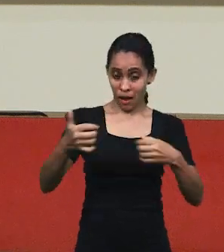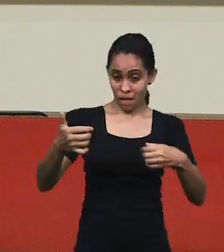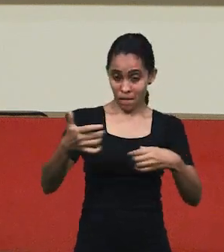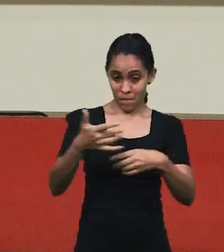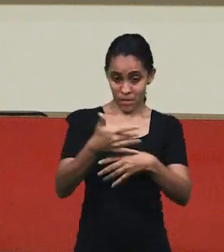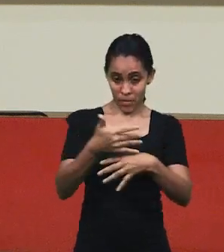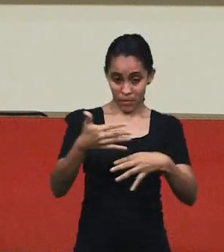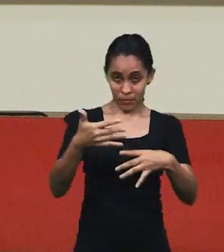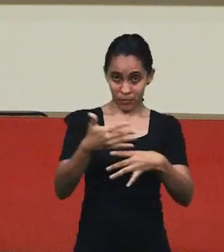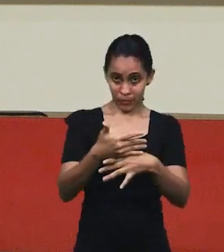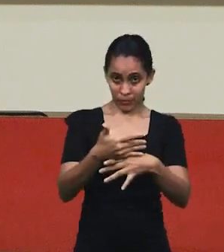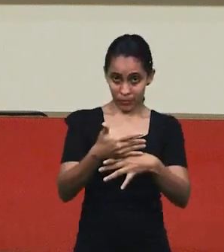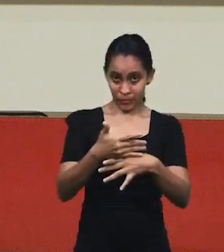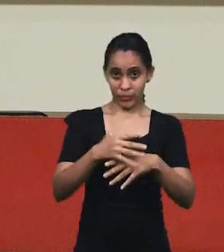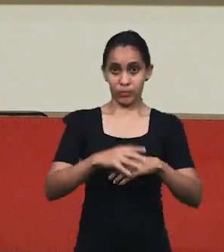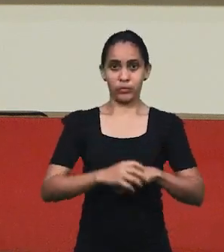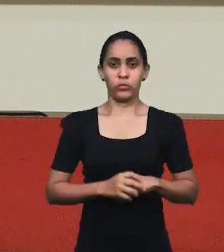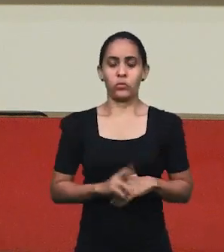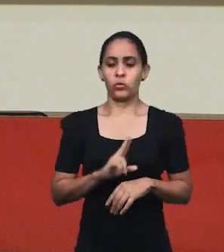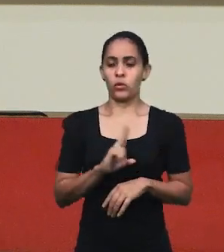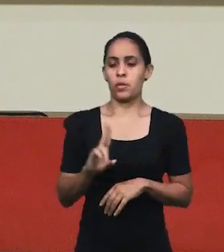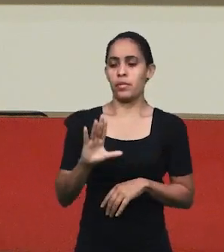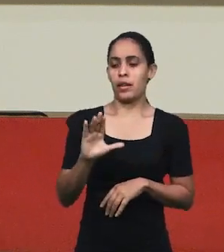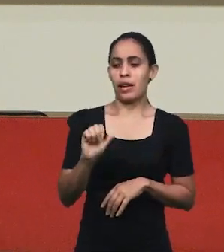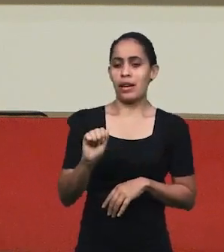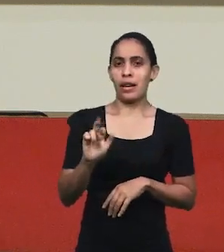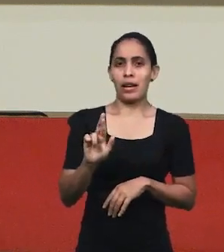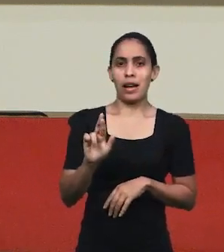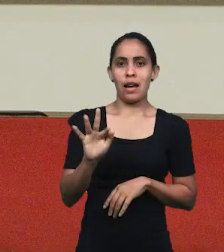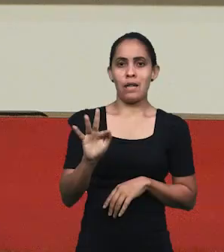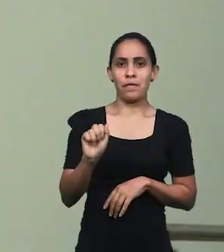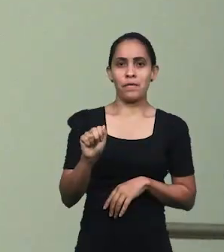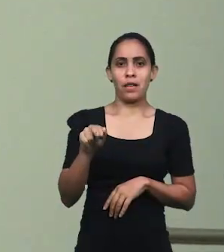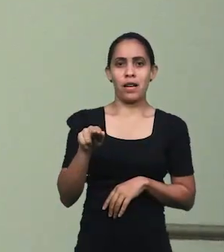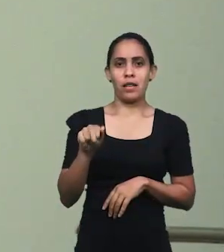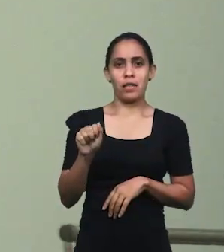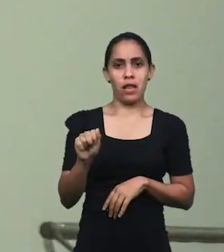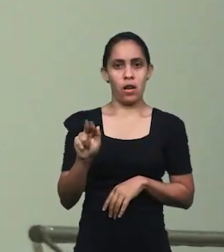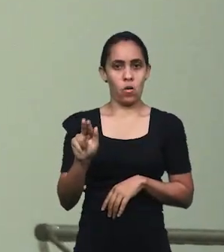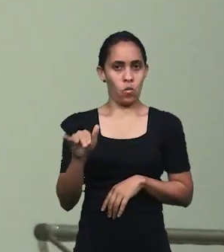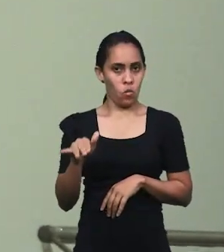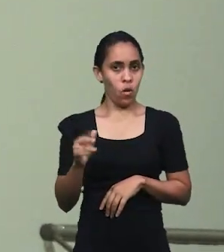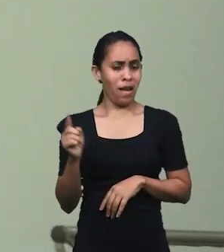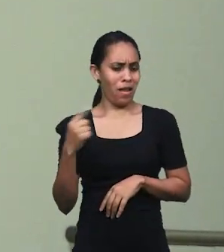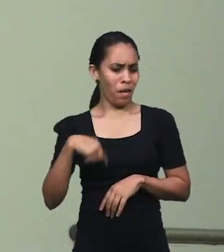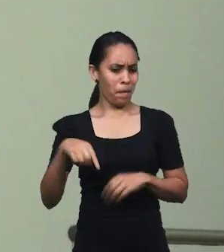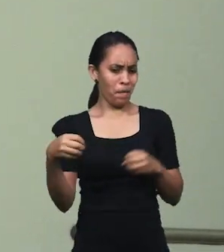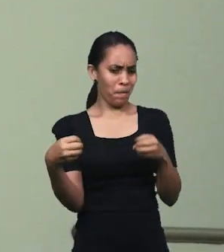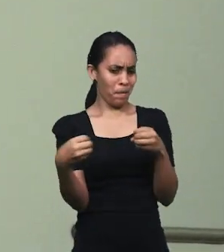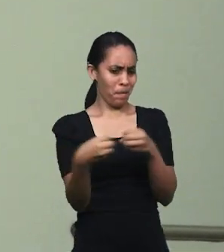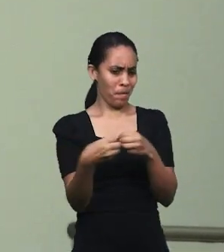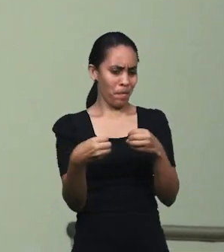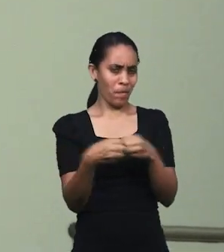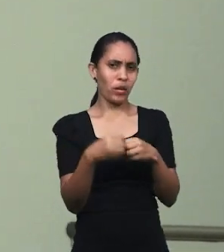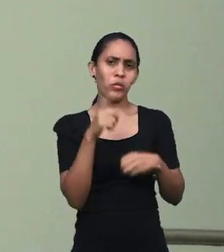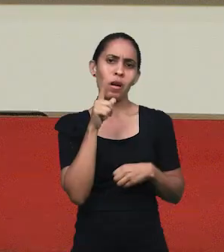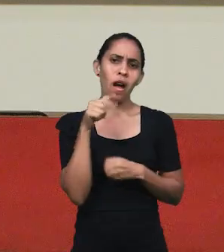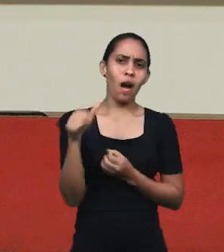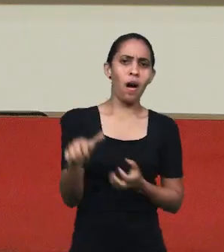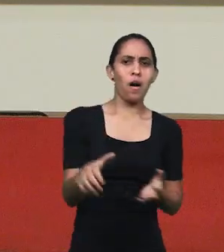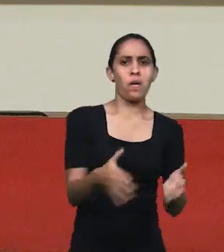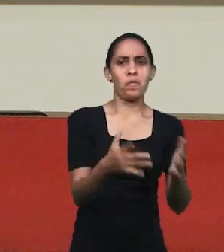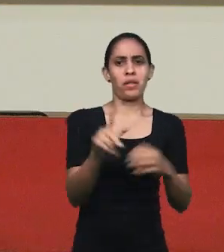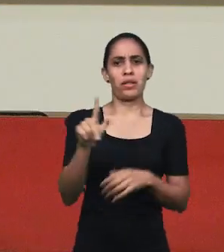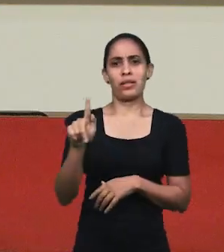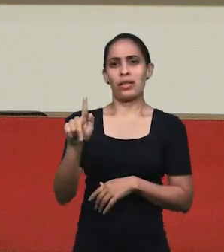Jesus estava em uma cidade chamada Cafarnaum, que era a cidade que ficava na Galileia, perto ao